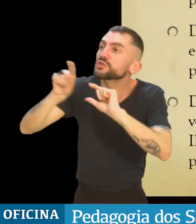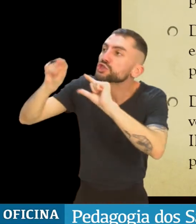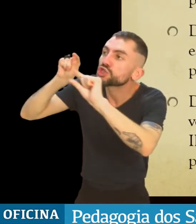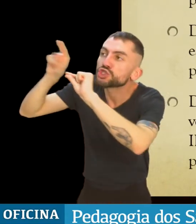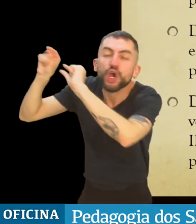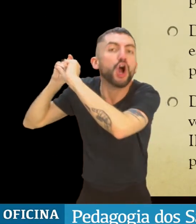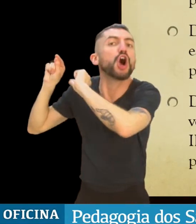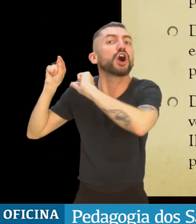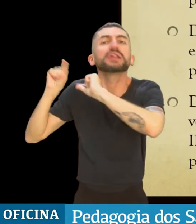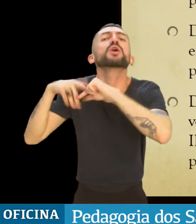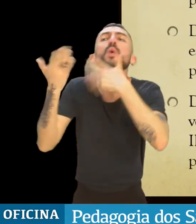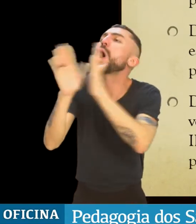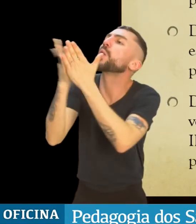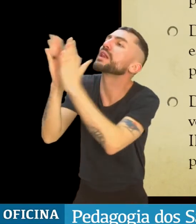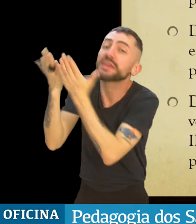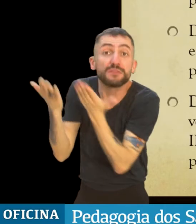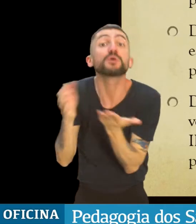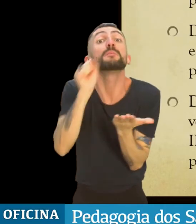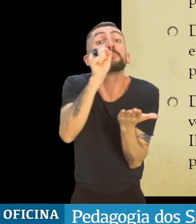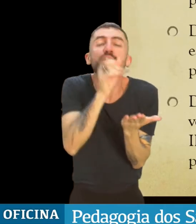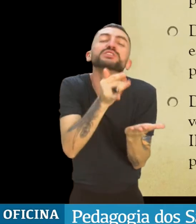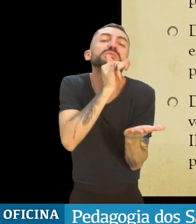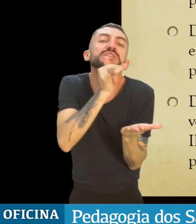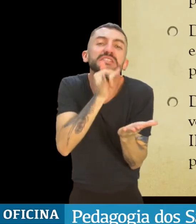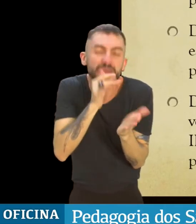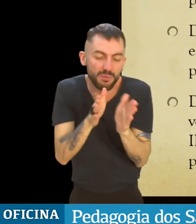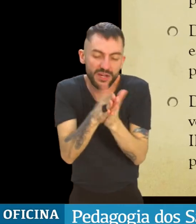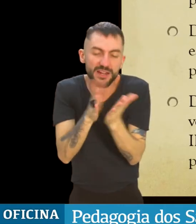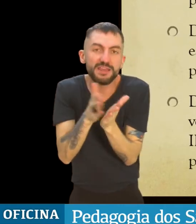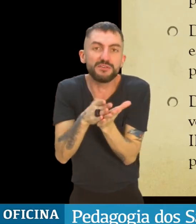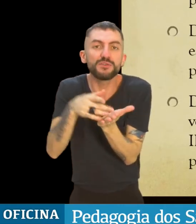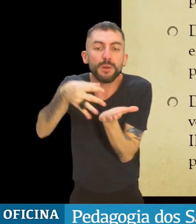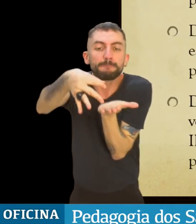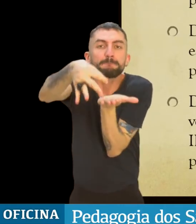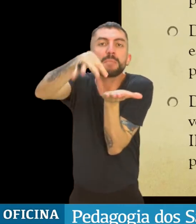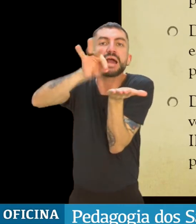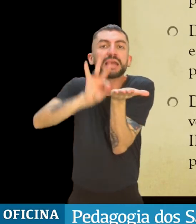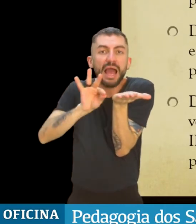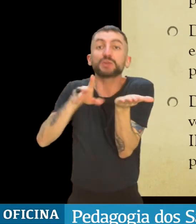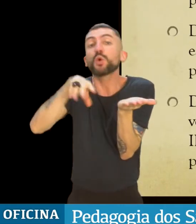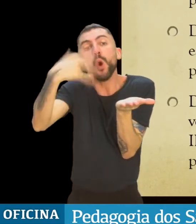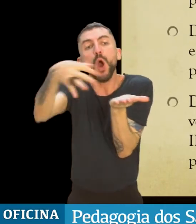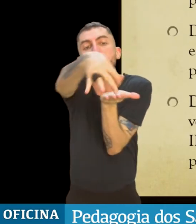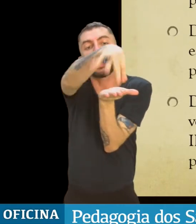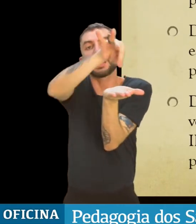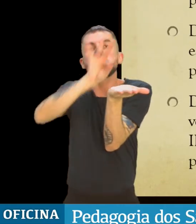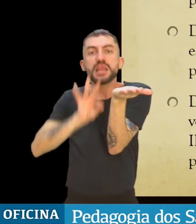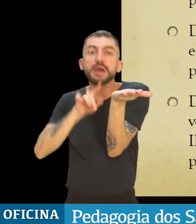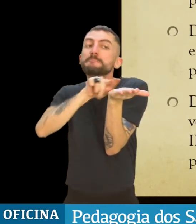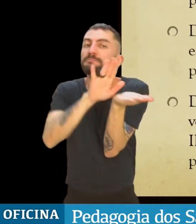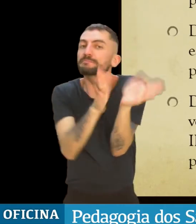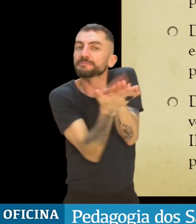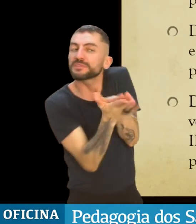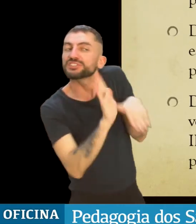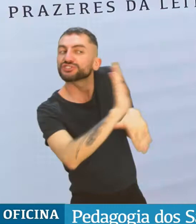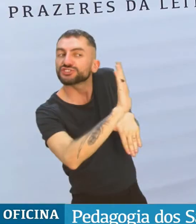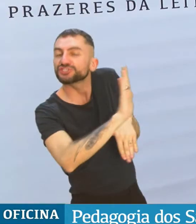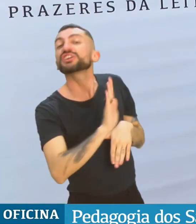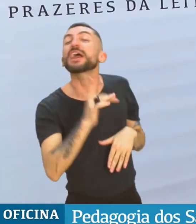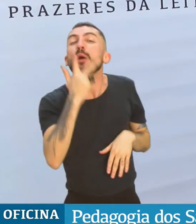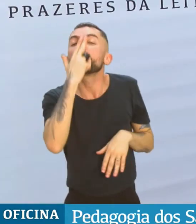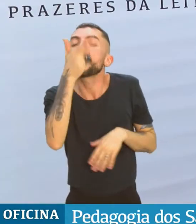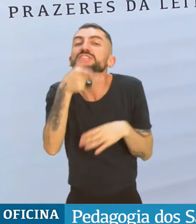possível, deixe algumas páginas marcadas, né, com marcadores como sugestão. Se você tiver alguns poemas da